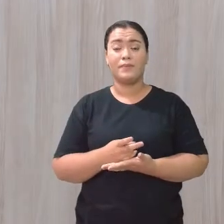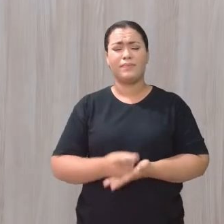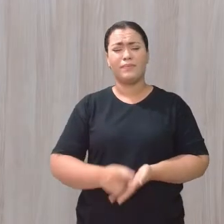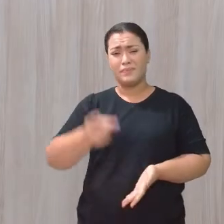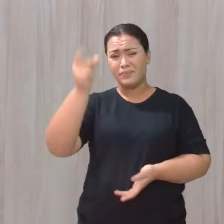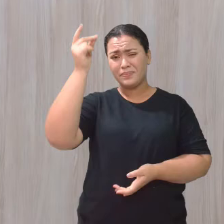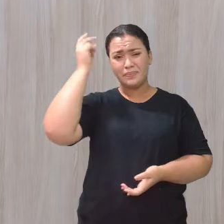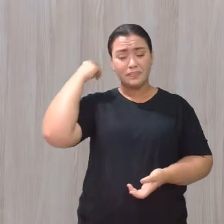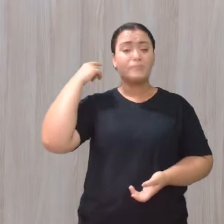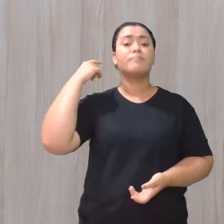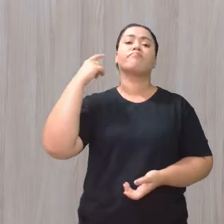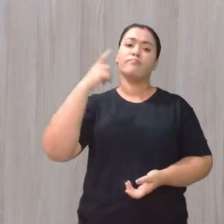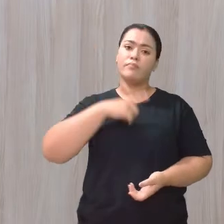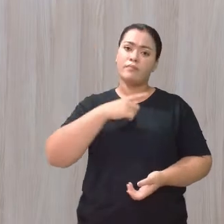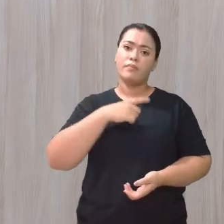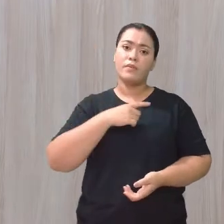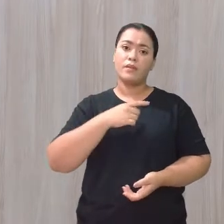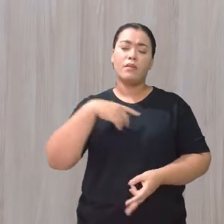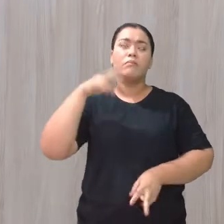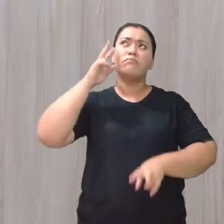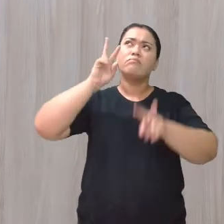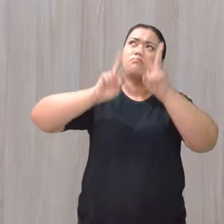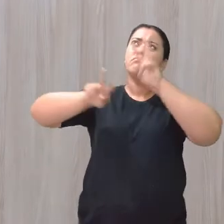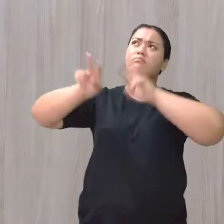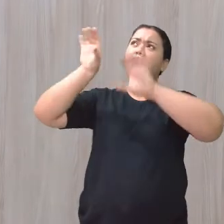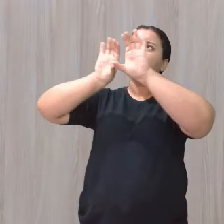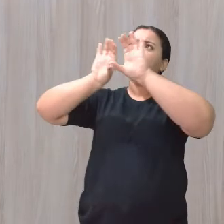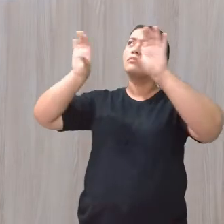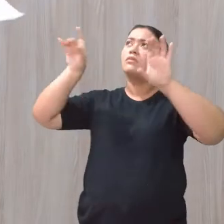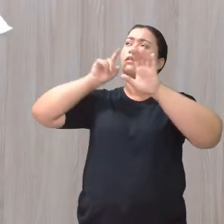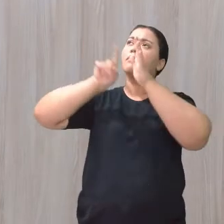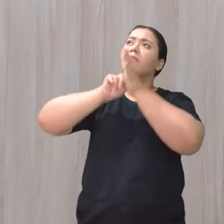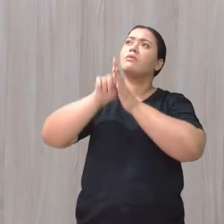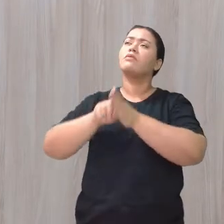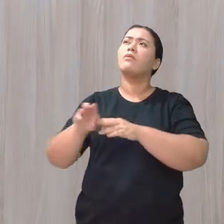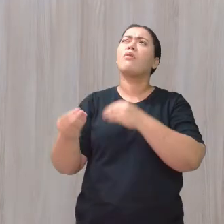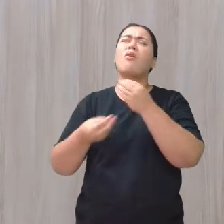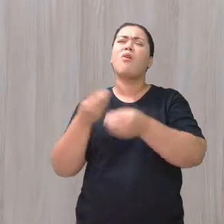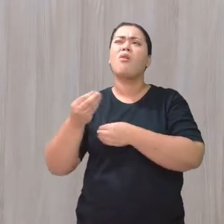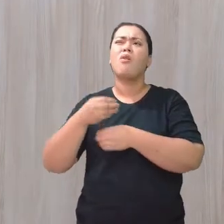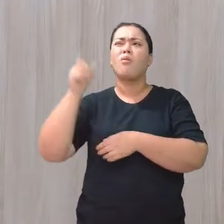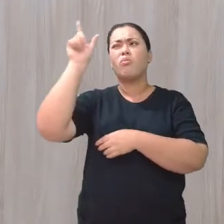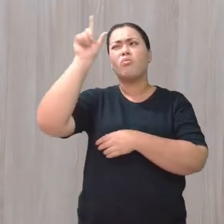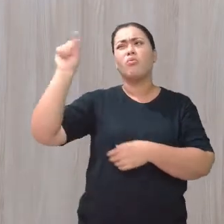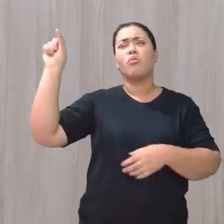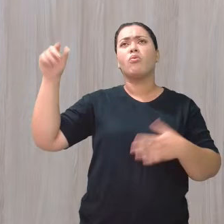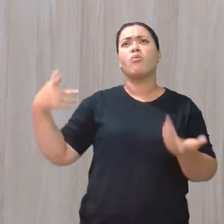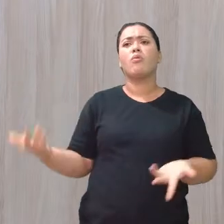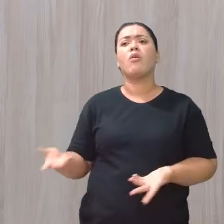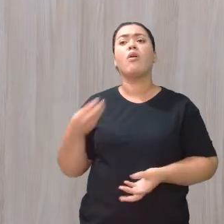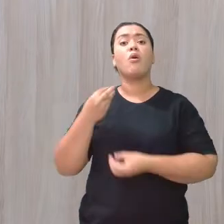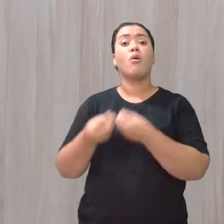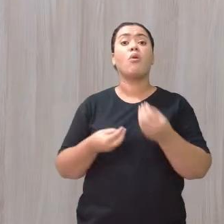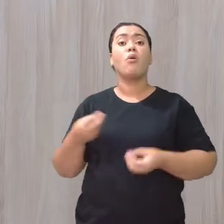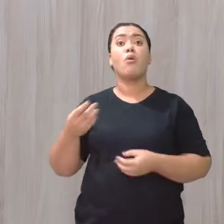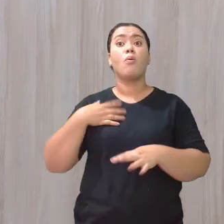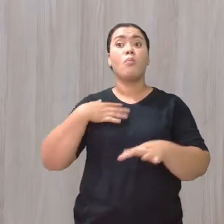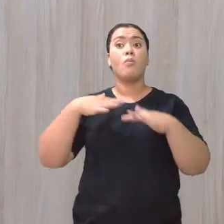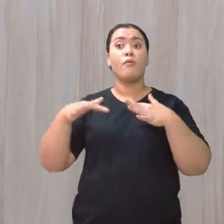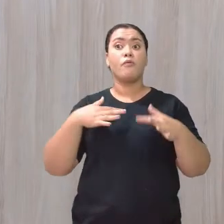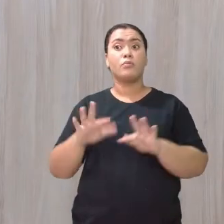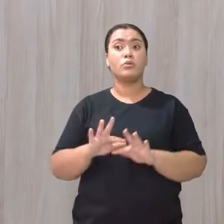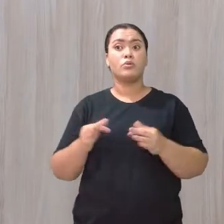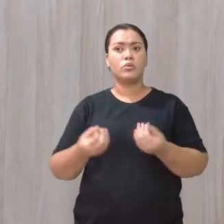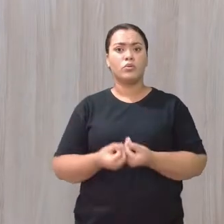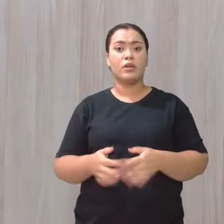a antiguidade, a observar o céu e pesquisar como era a lua, como era exercido todos esses movimentos. Então,